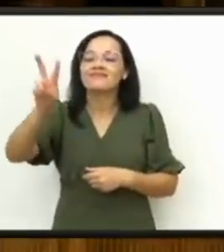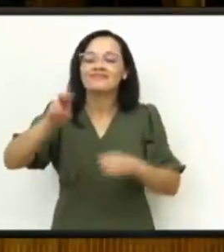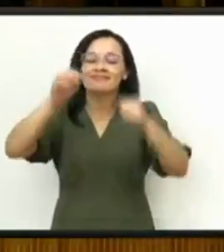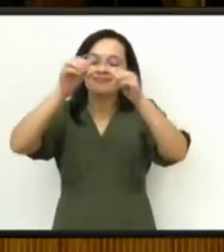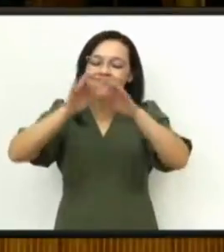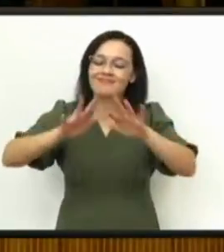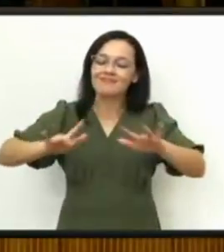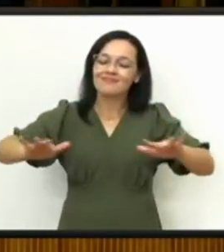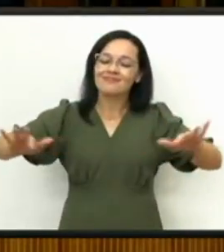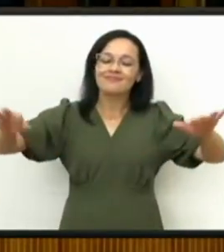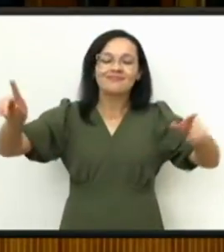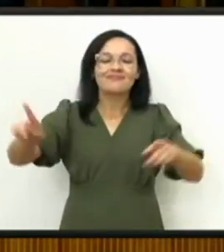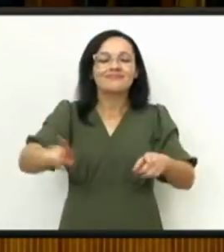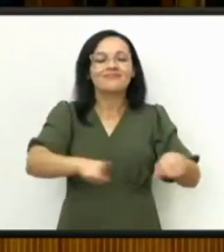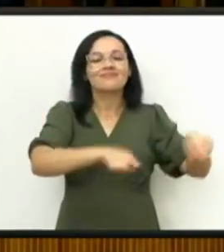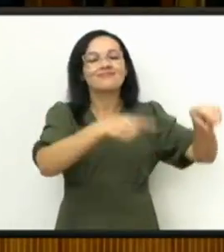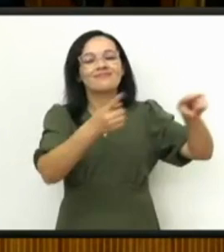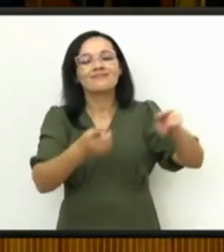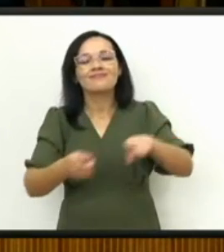enchendo as